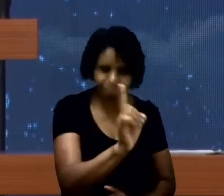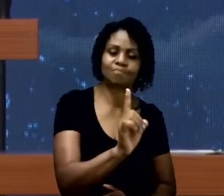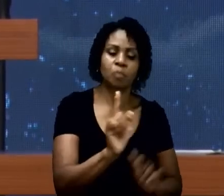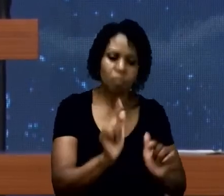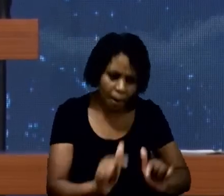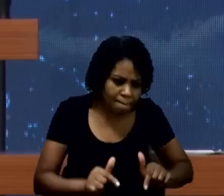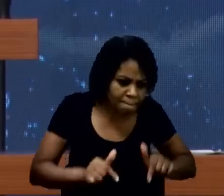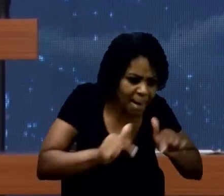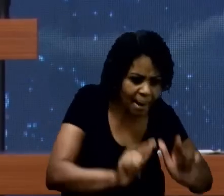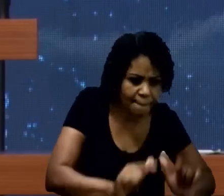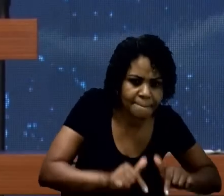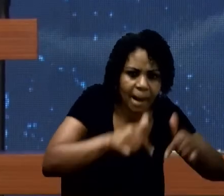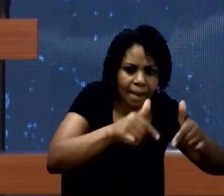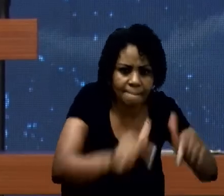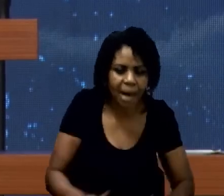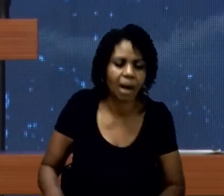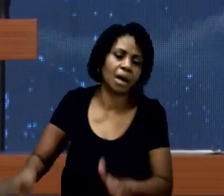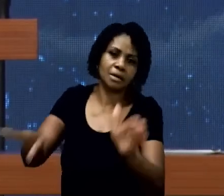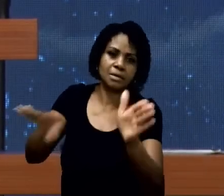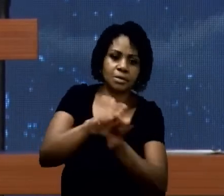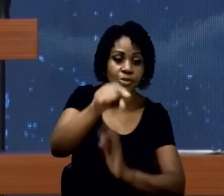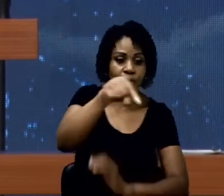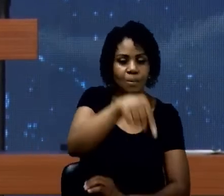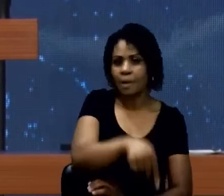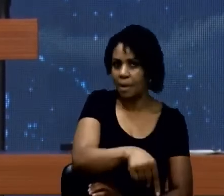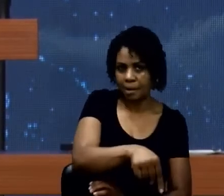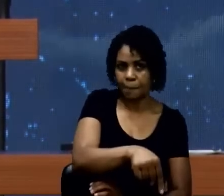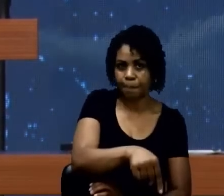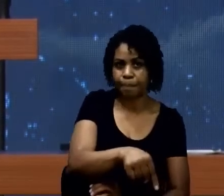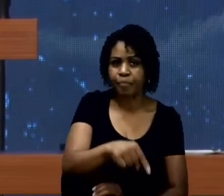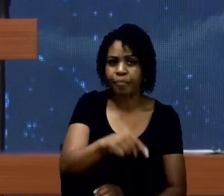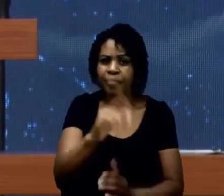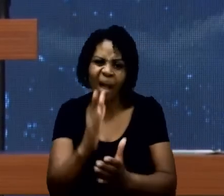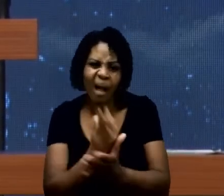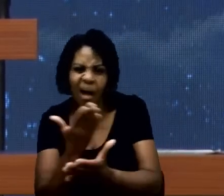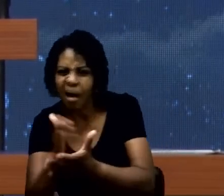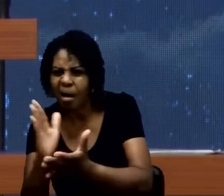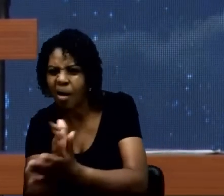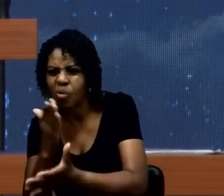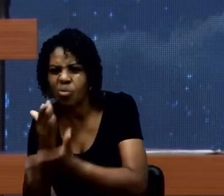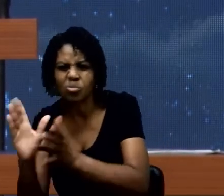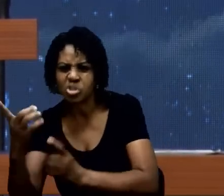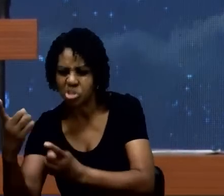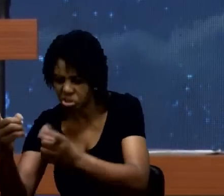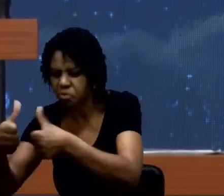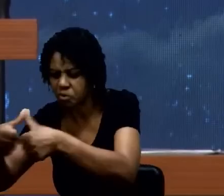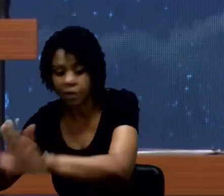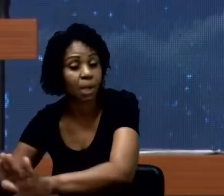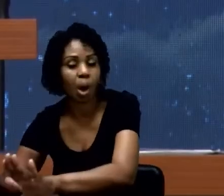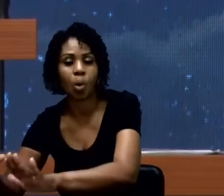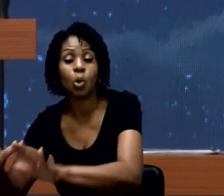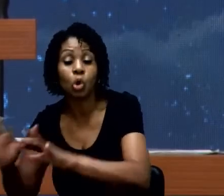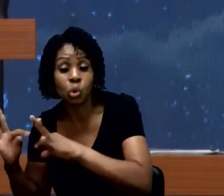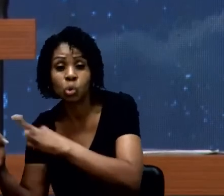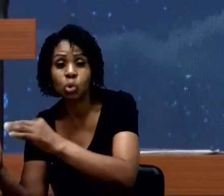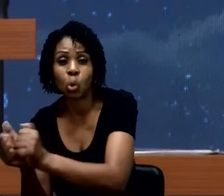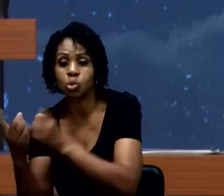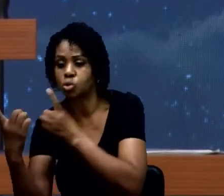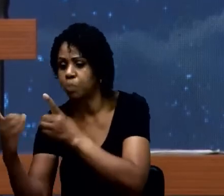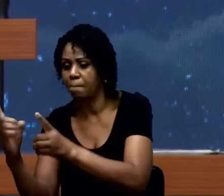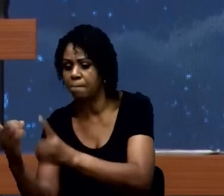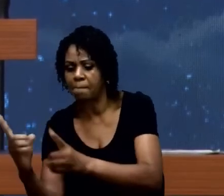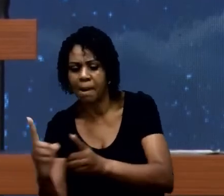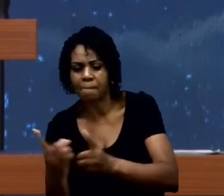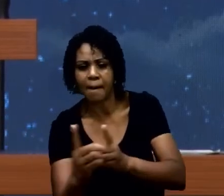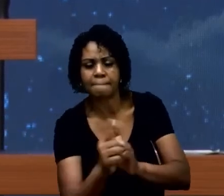força tarefa. Mobilizou, Ele não deixou, alguns discípulos ficam, outros vão, não. Força tarefa, todos vão